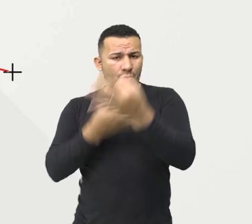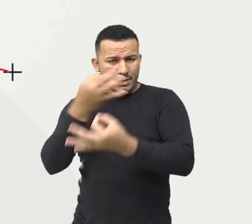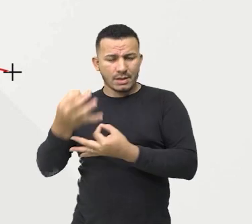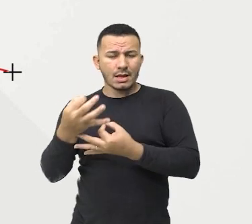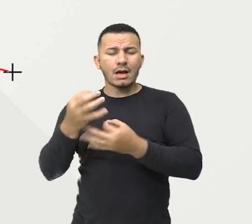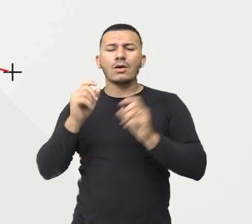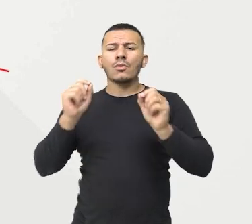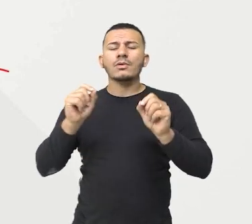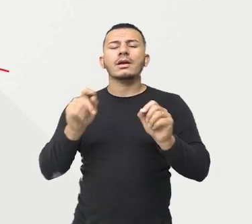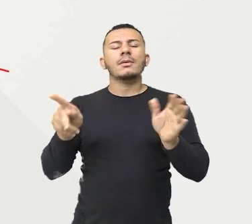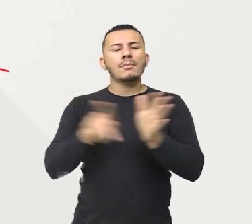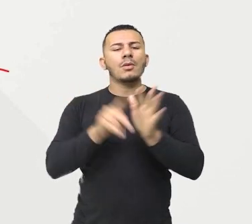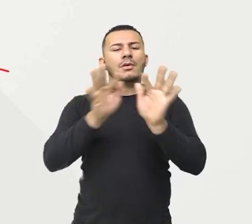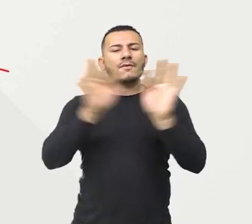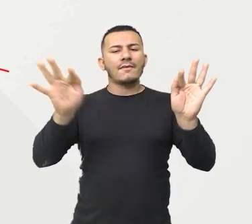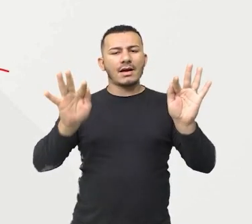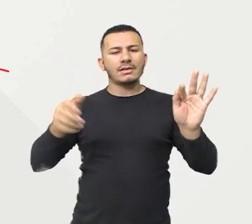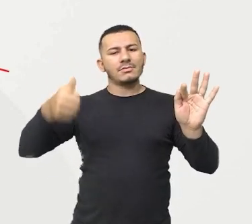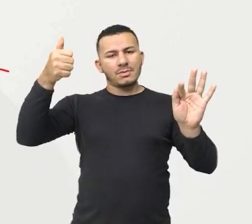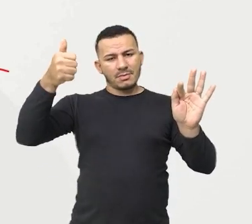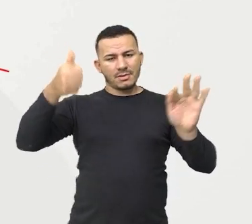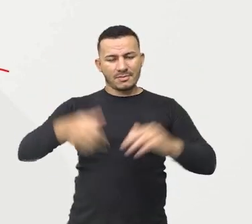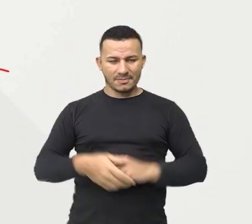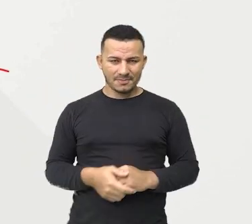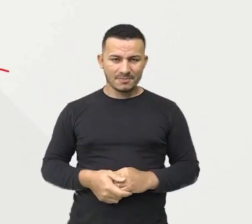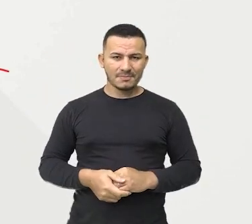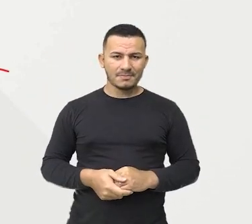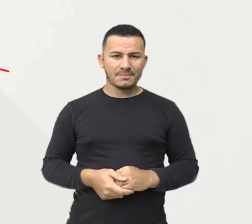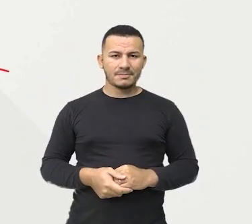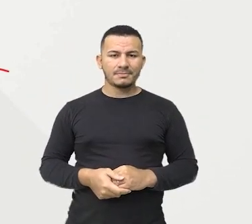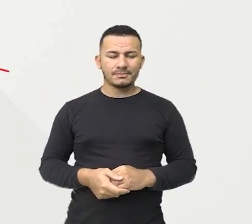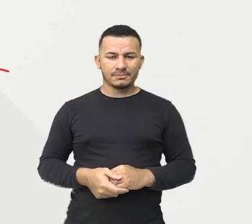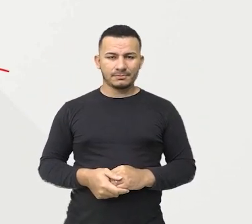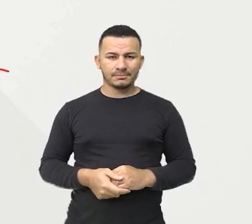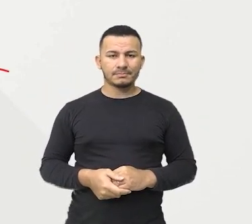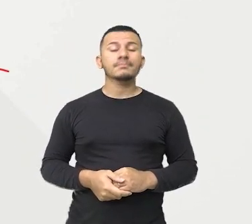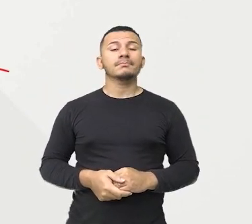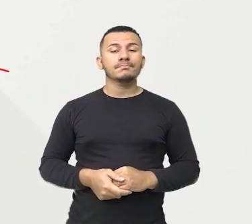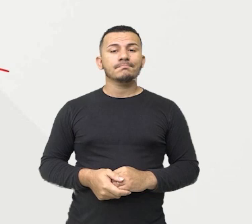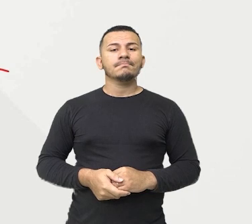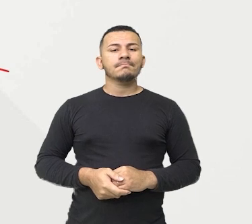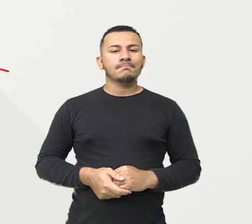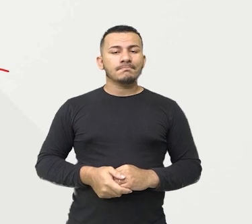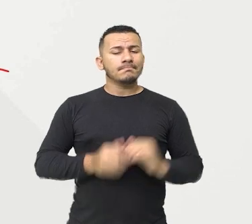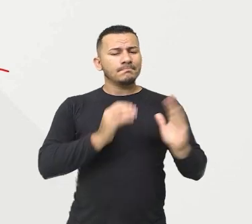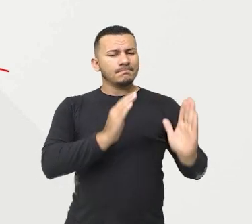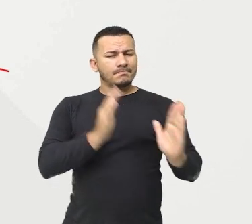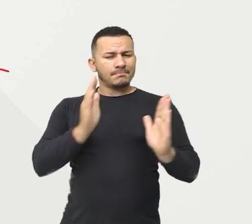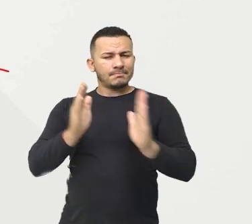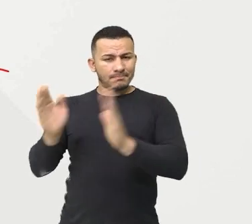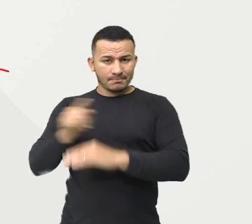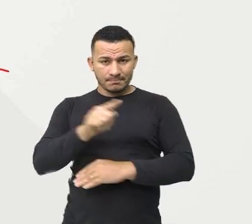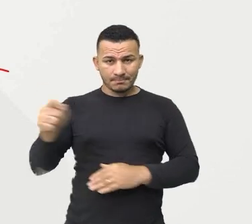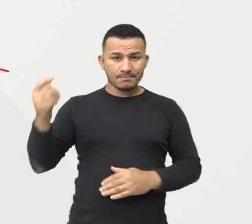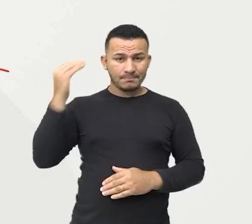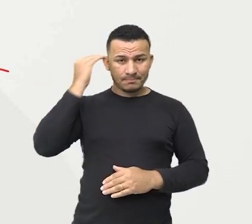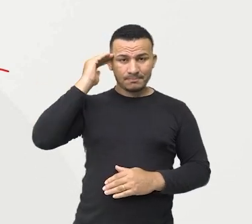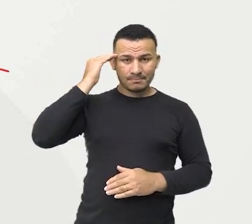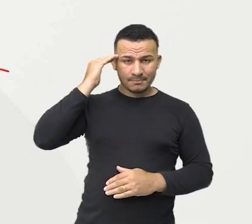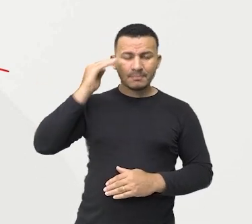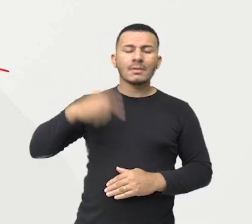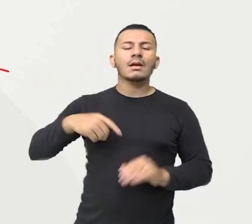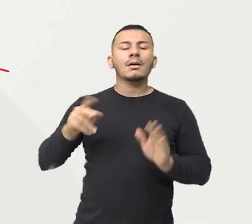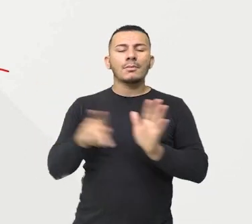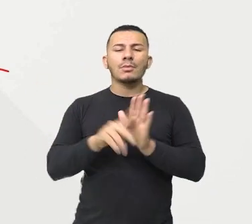principal. Ok, pessoal? Então, tendo entendido isso, de que esse é o conceito de